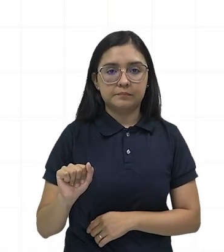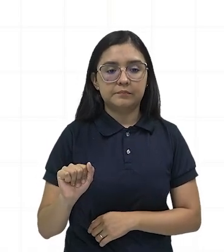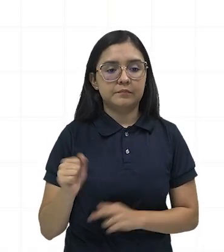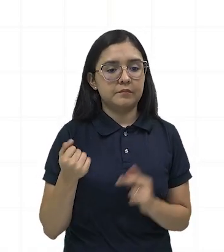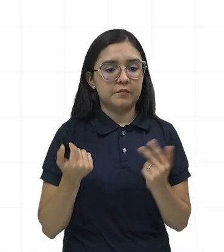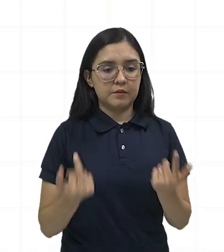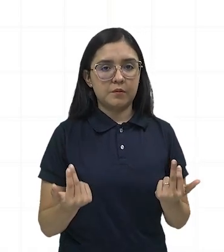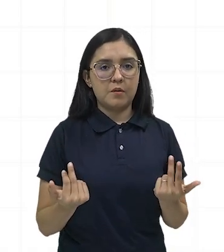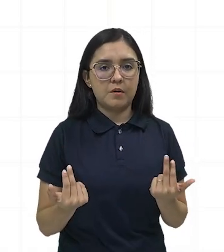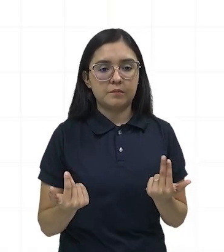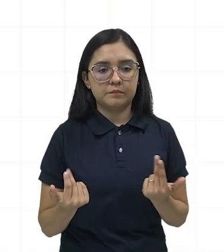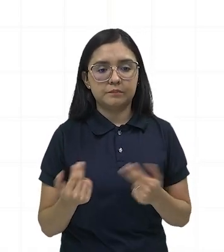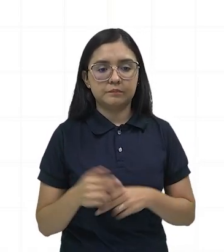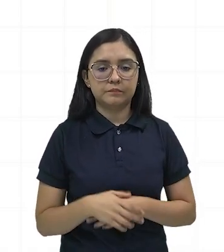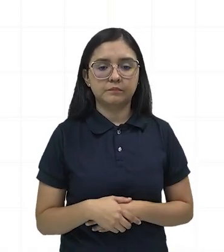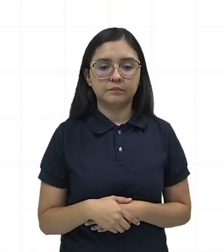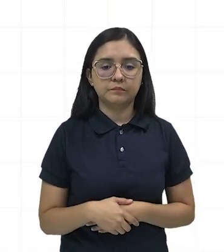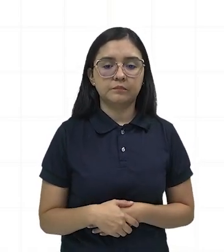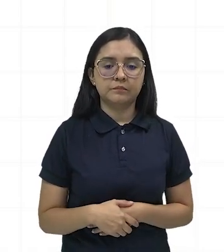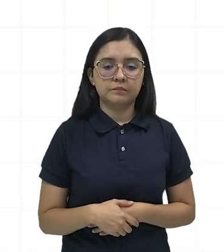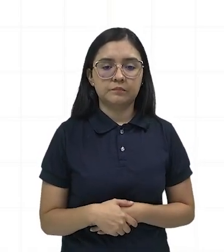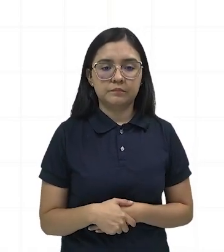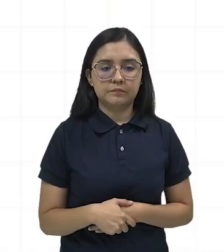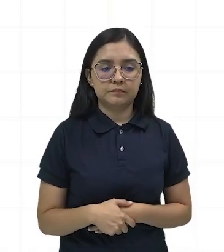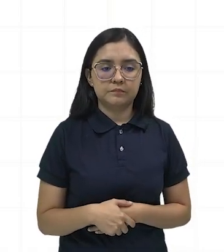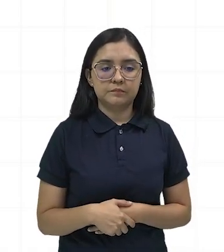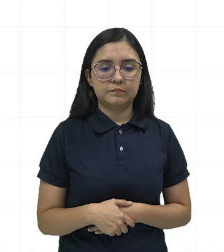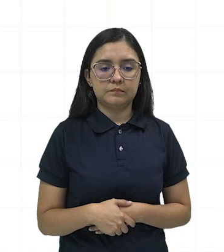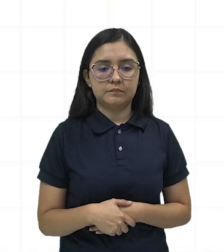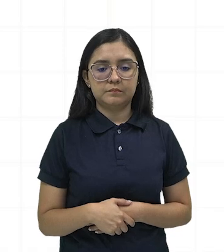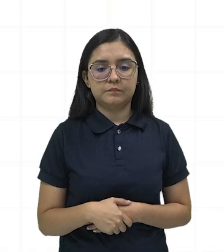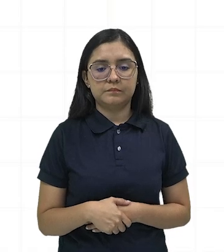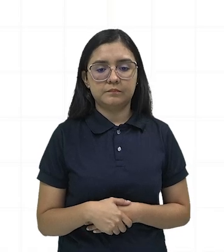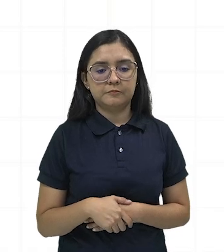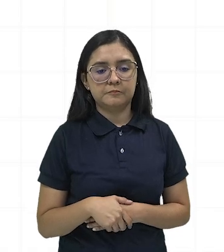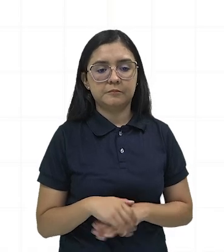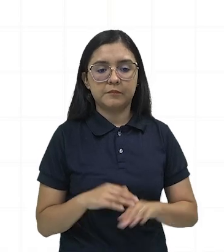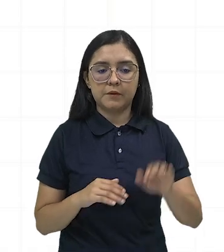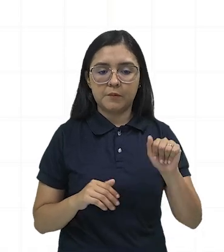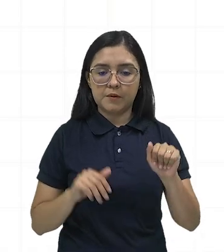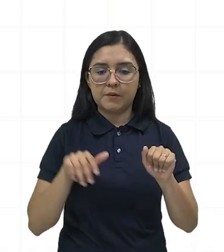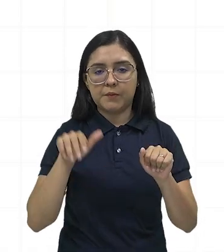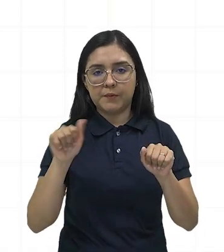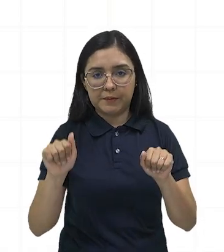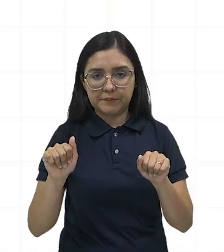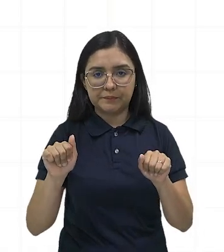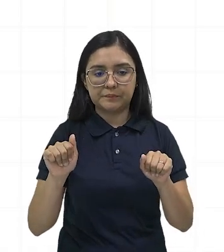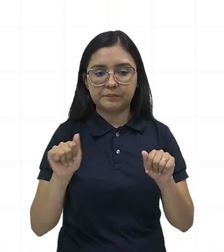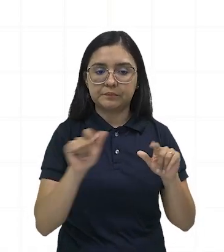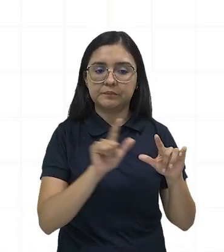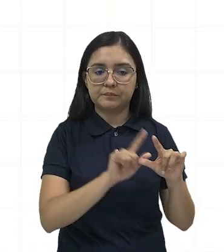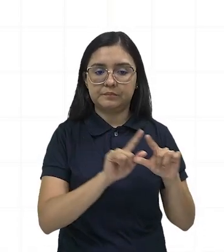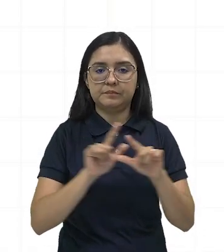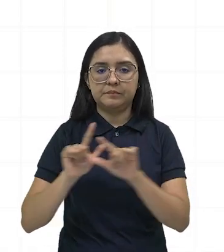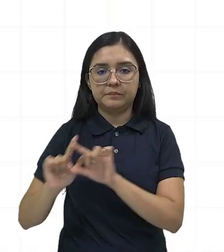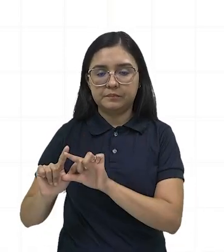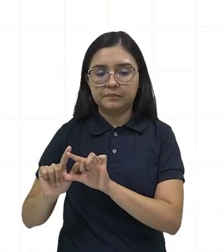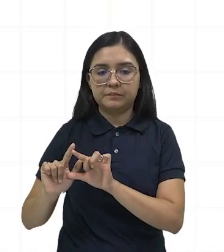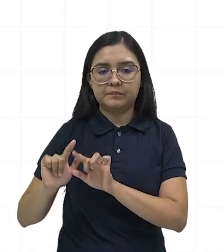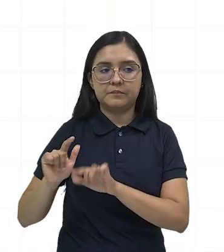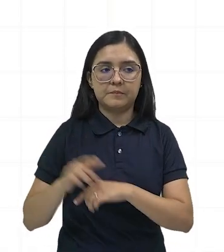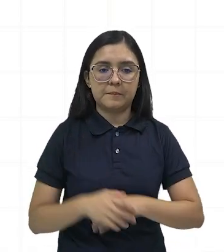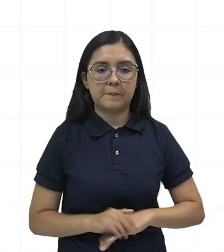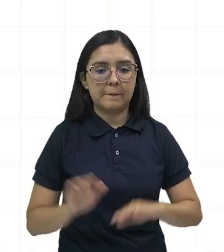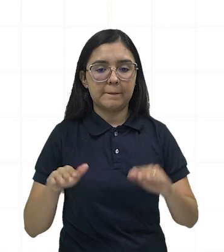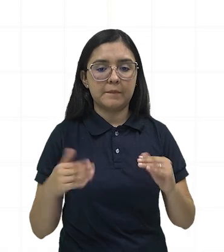a mesma medida, tá? Porque nós estamos falando aqui do A e aqui também de A. Como nós